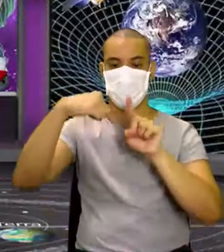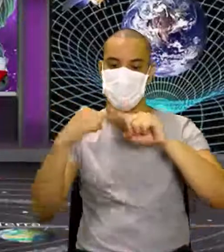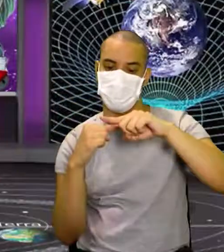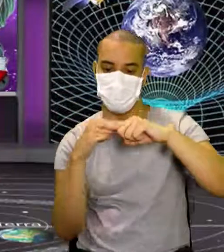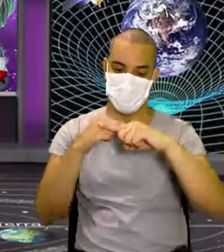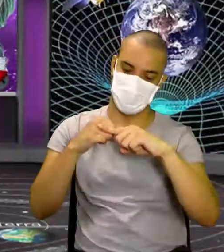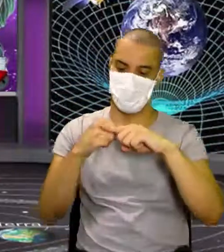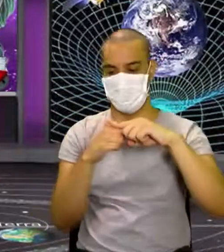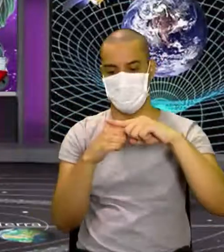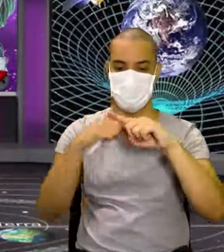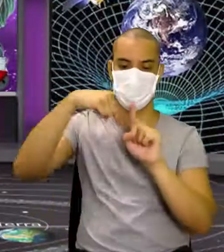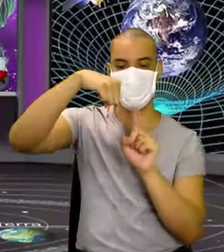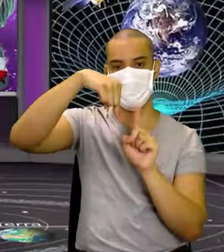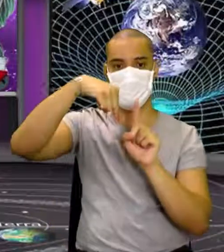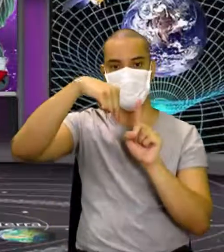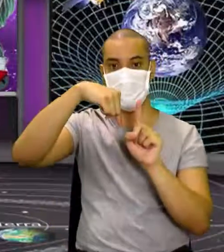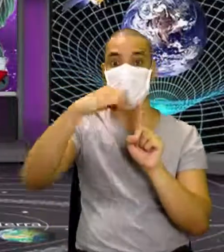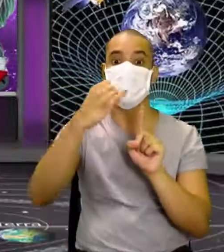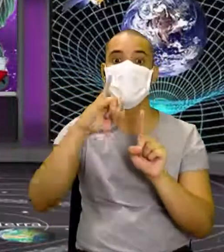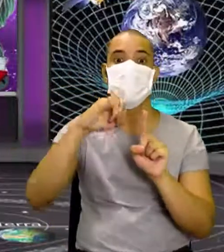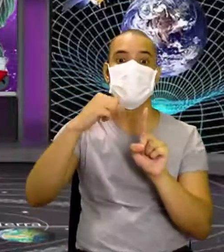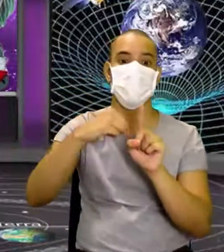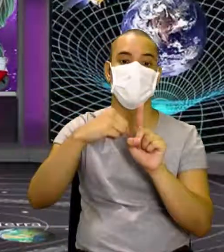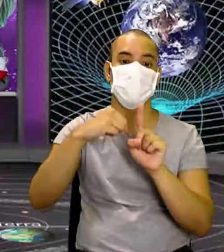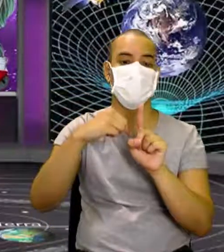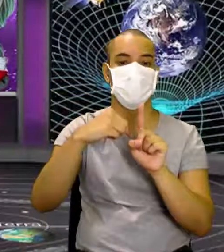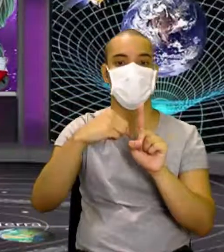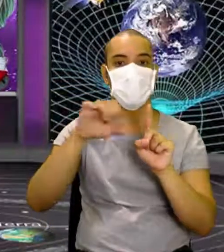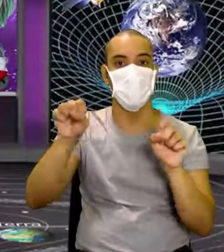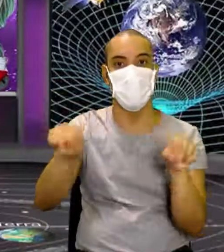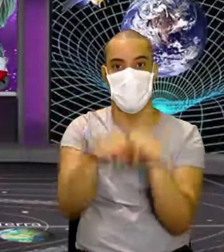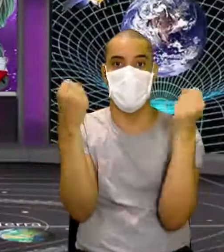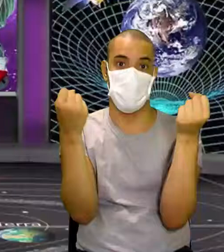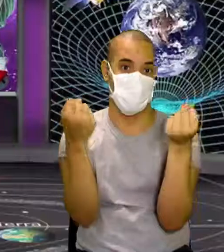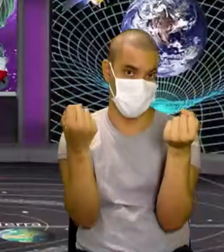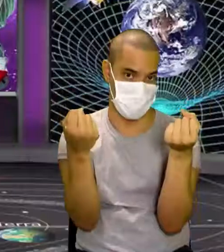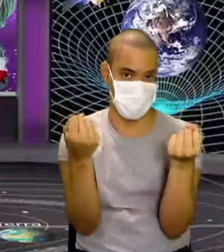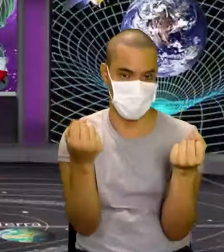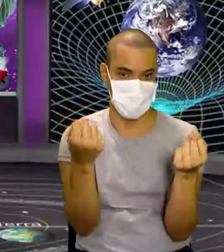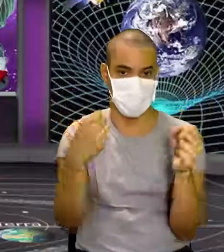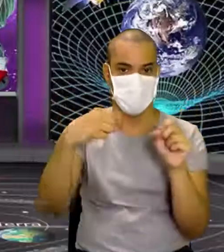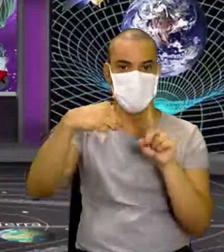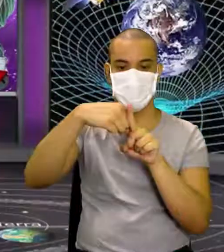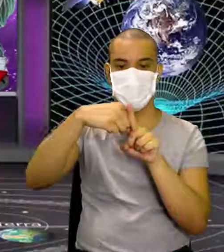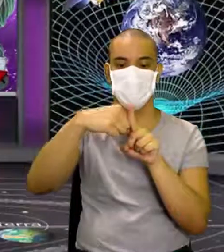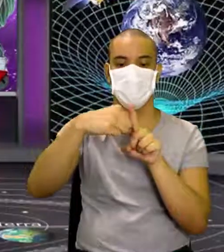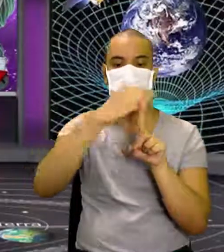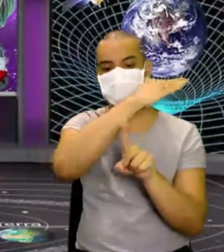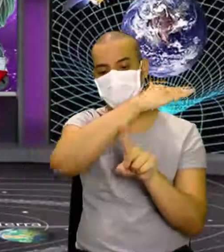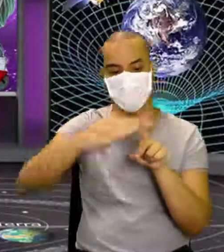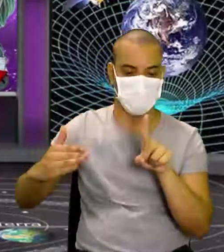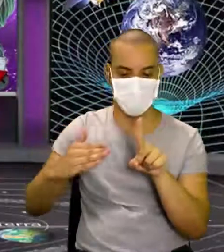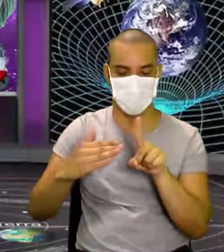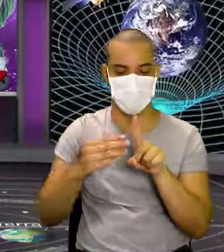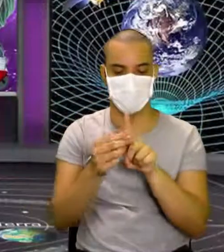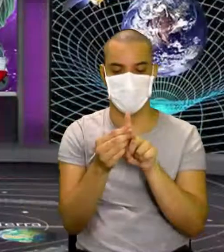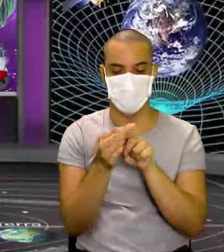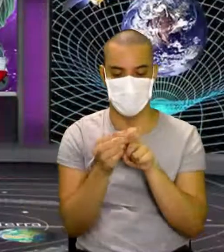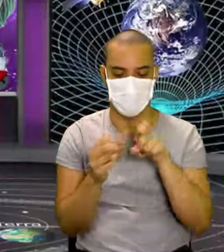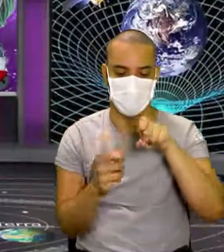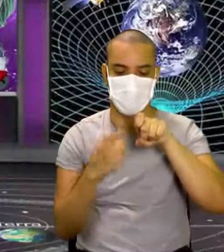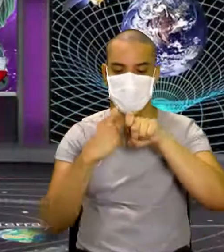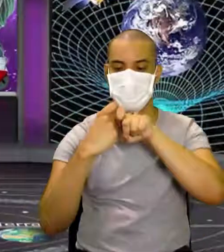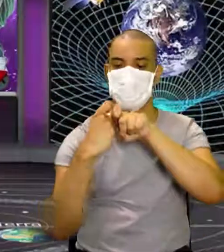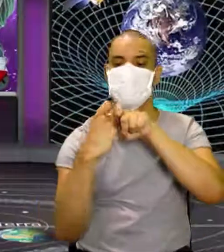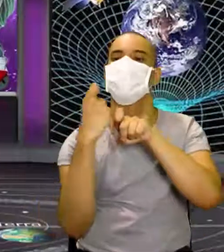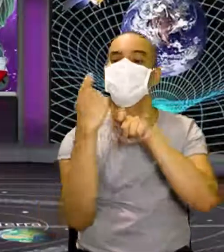magnético, certo? Se eu quebrar este ímã, ele vai continuar, cada pedaço vai continuar